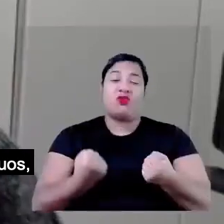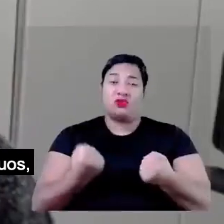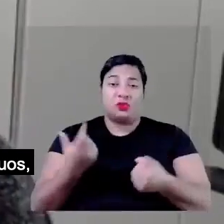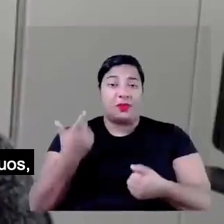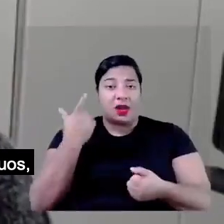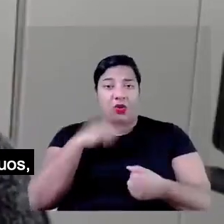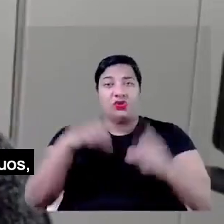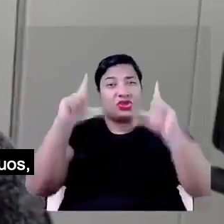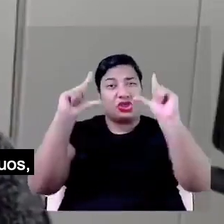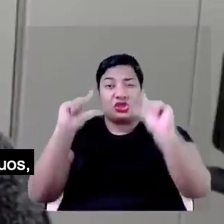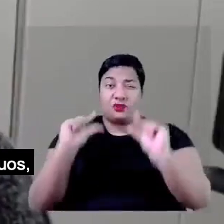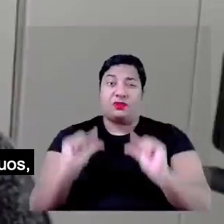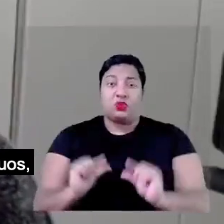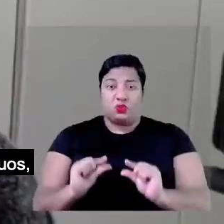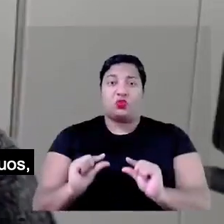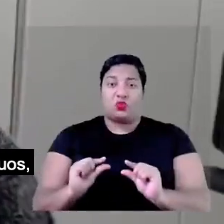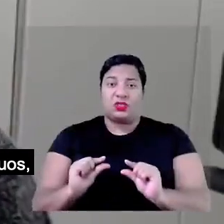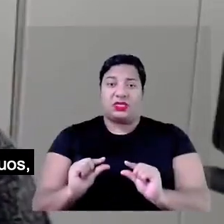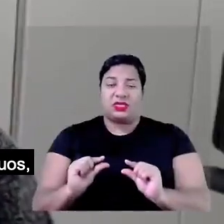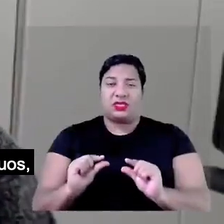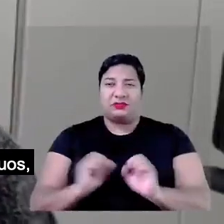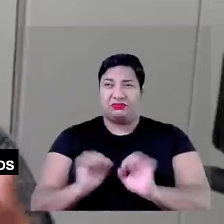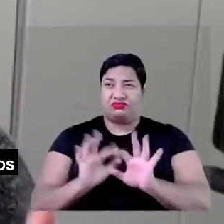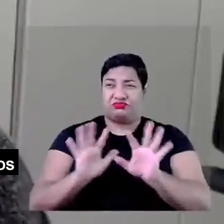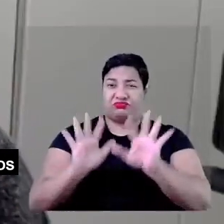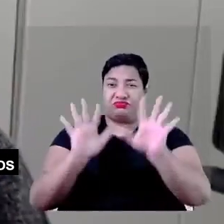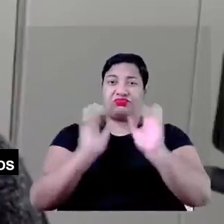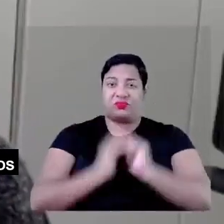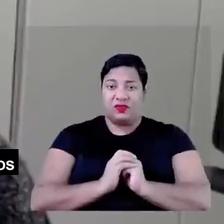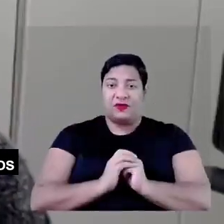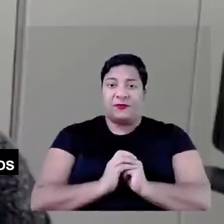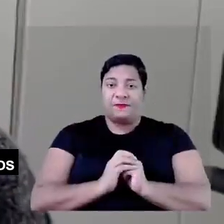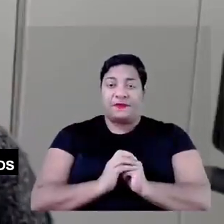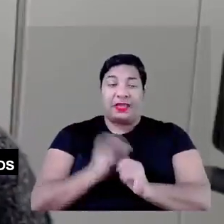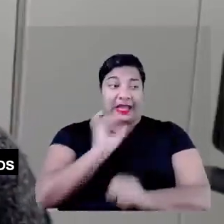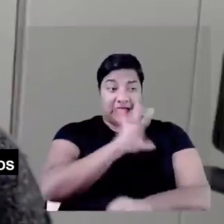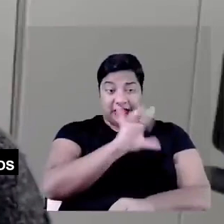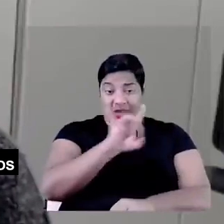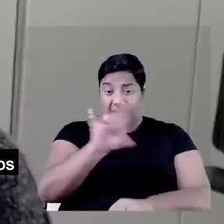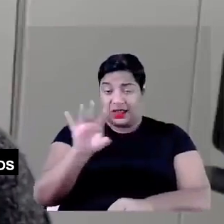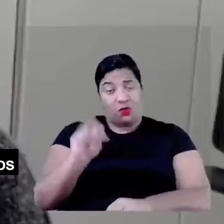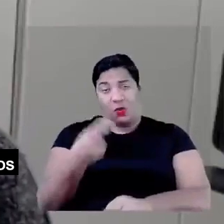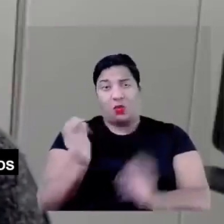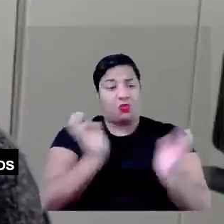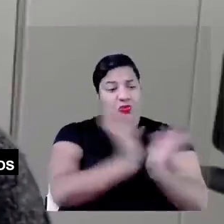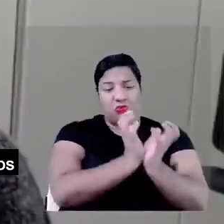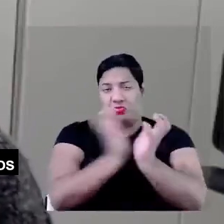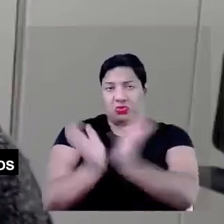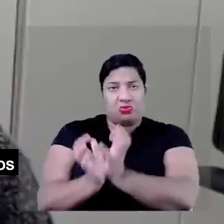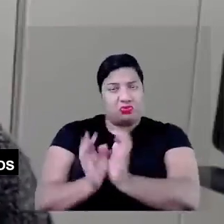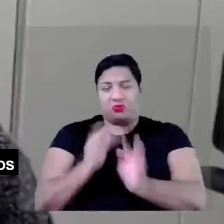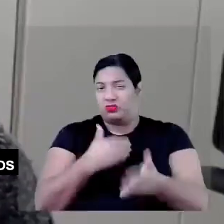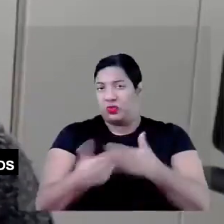reduzir ao máximo as nossas emissões enquanto indivíduos, enquanto organizações, para agir de uma forma